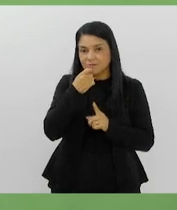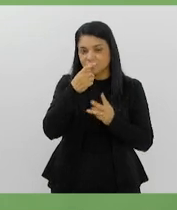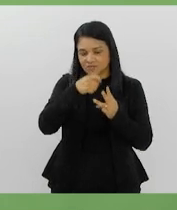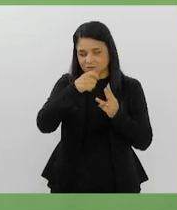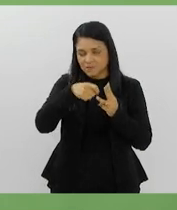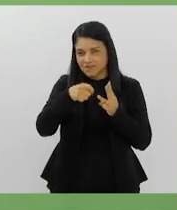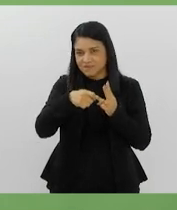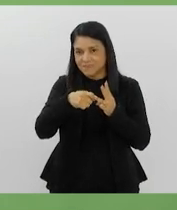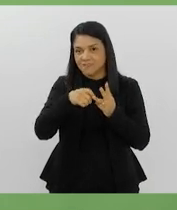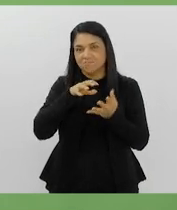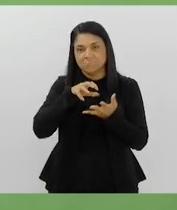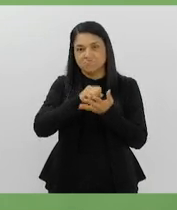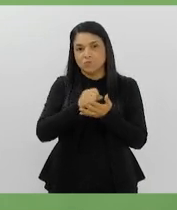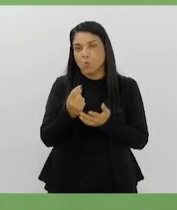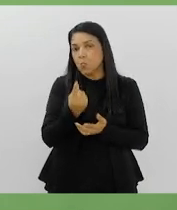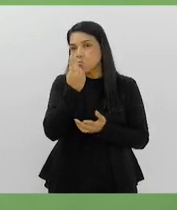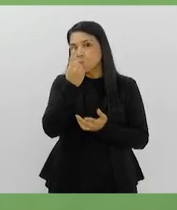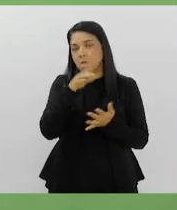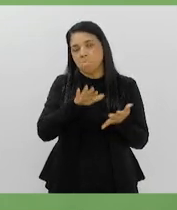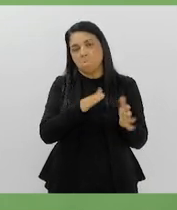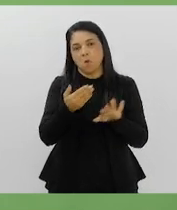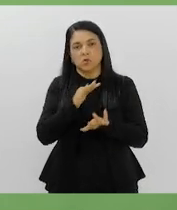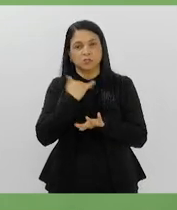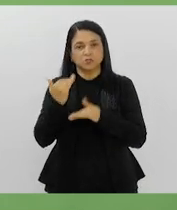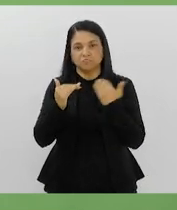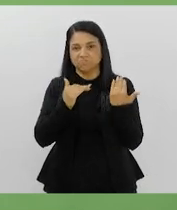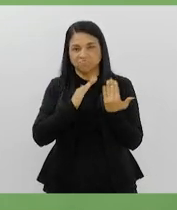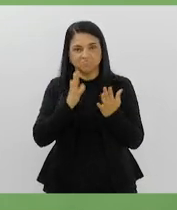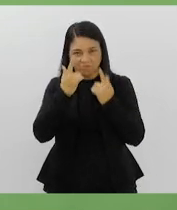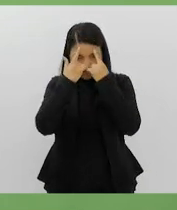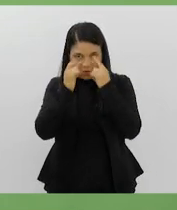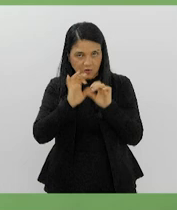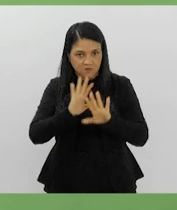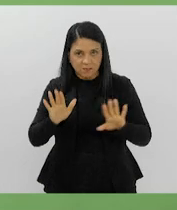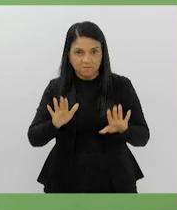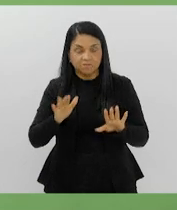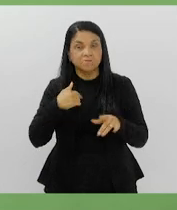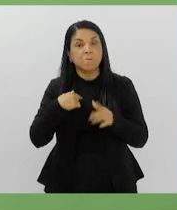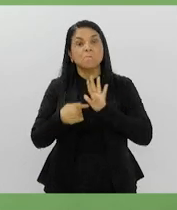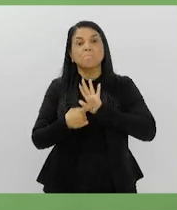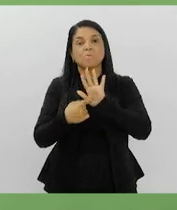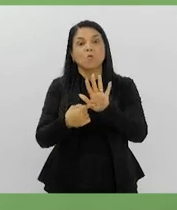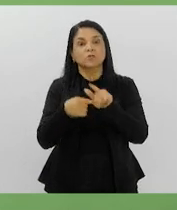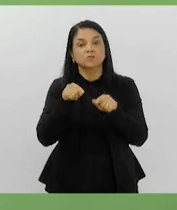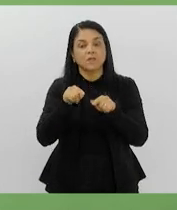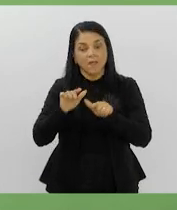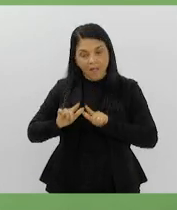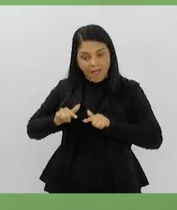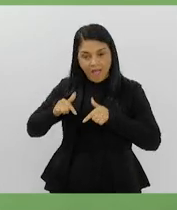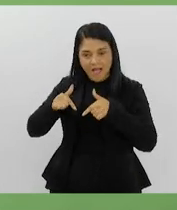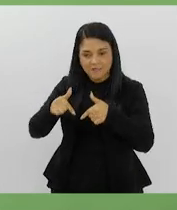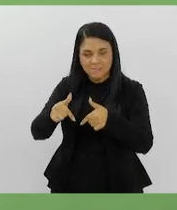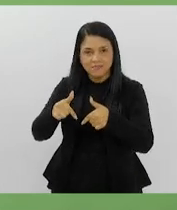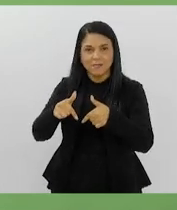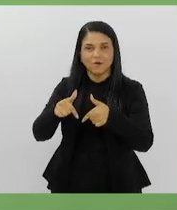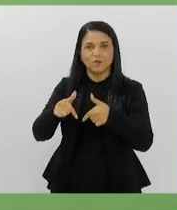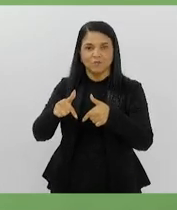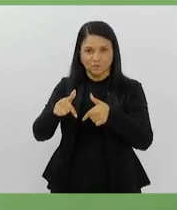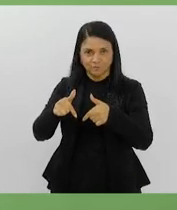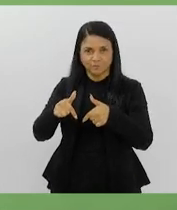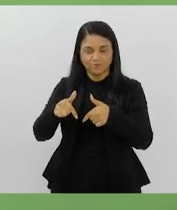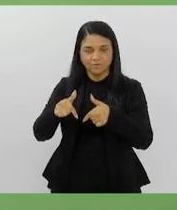registrou apenas 1 morte violenta intencional. Então, isso nos mostra que, além da ação repressiva, a